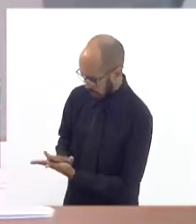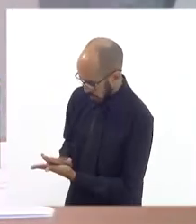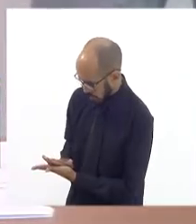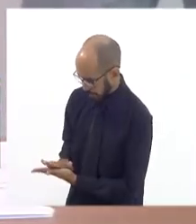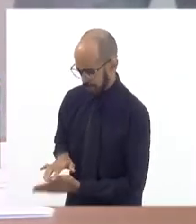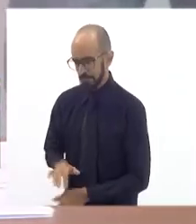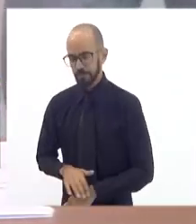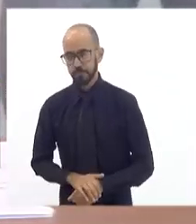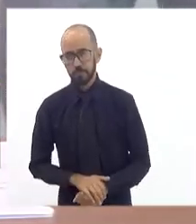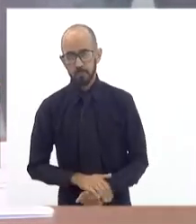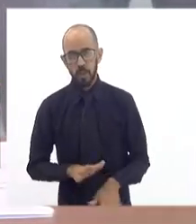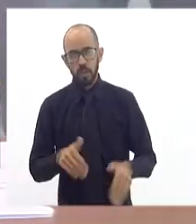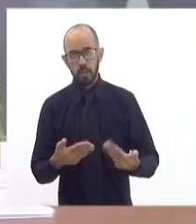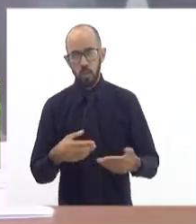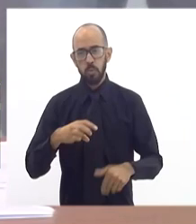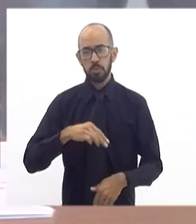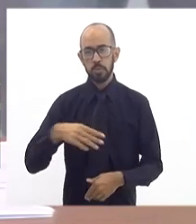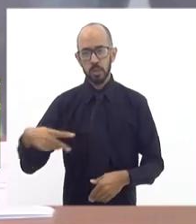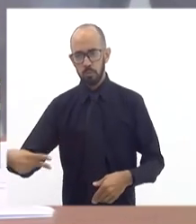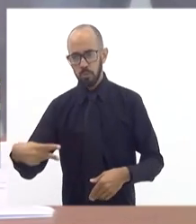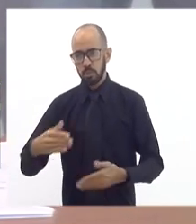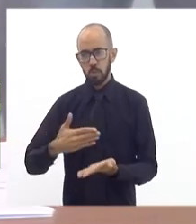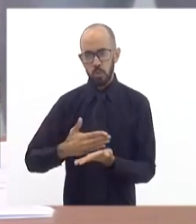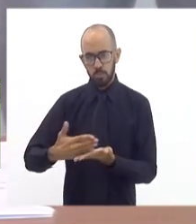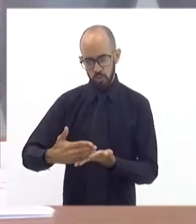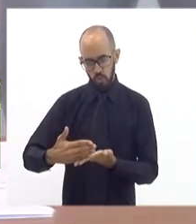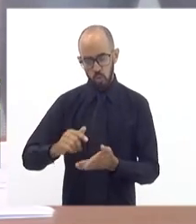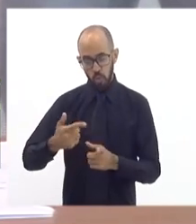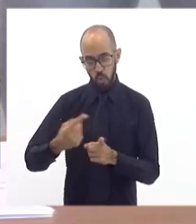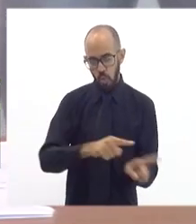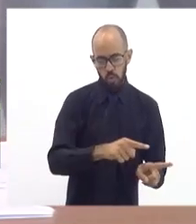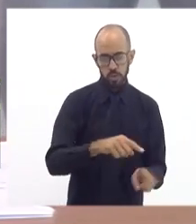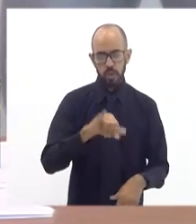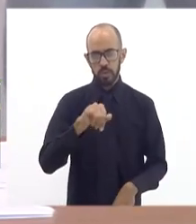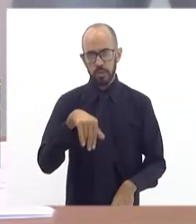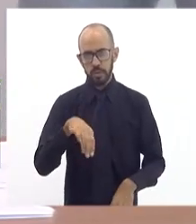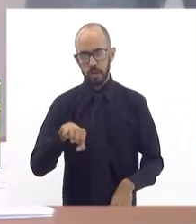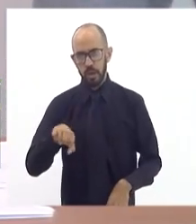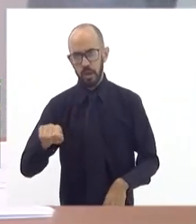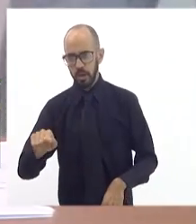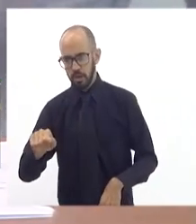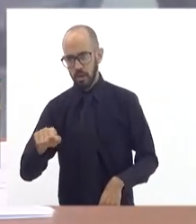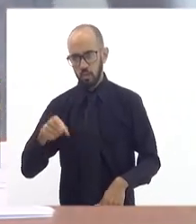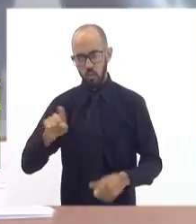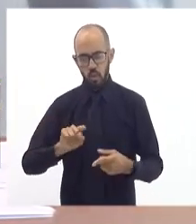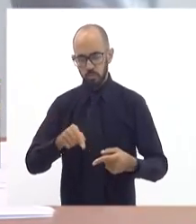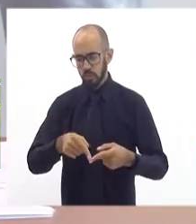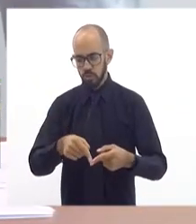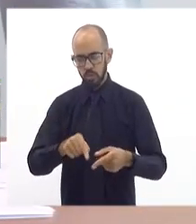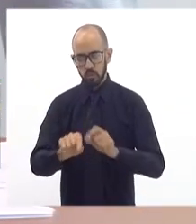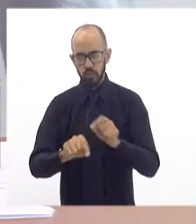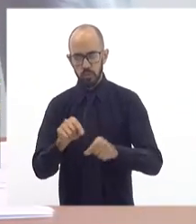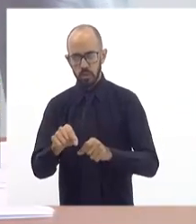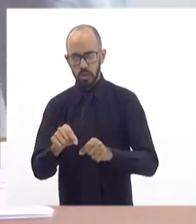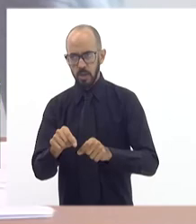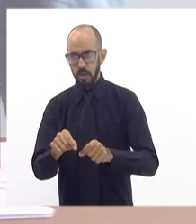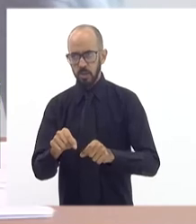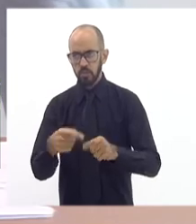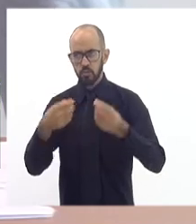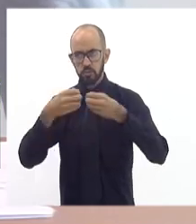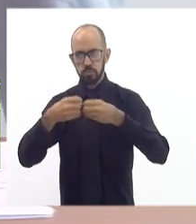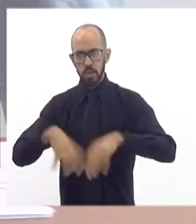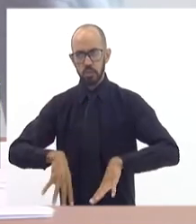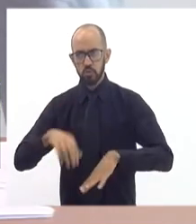dia vinte e cinco mistérios Federal e eu sou com ação civil pública quanto à ideia de empresa objetivo inúmeros danos aos impactos